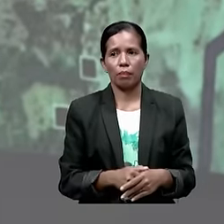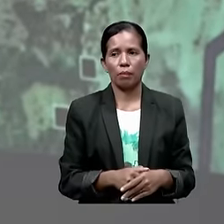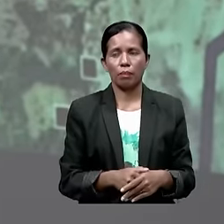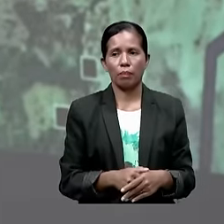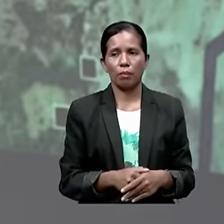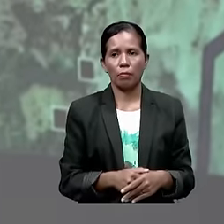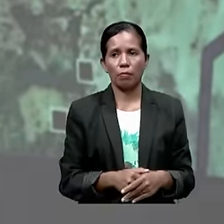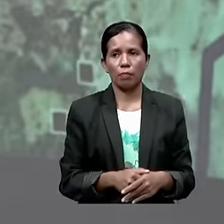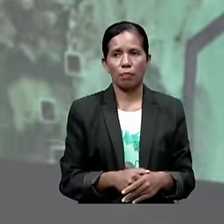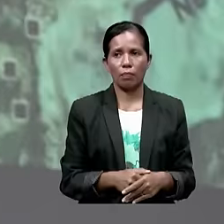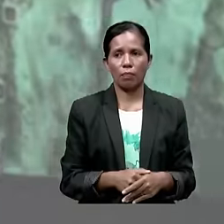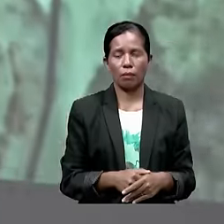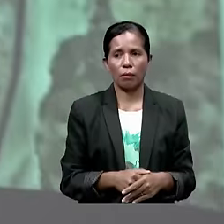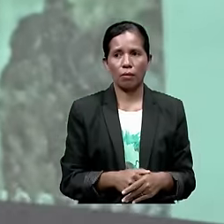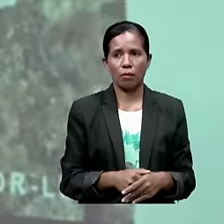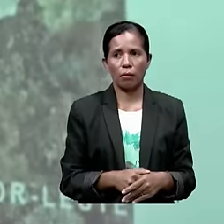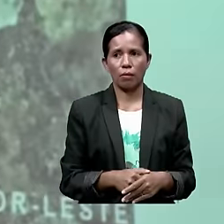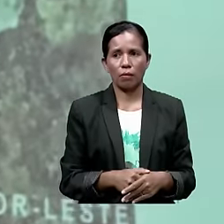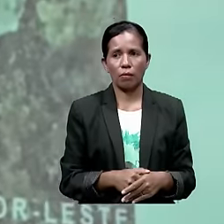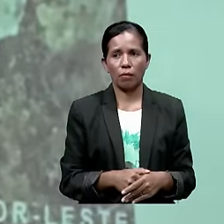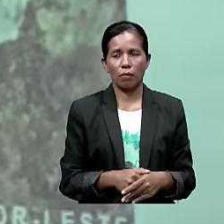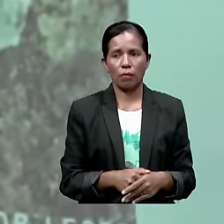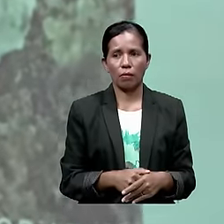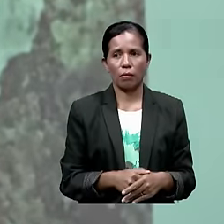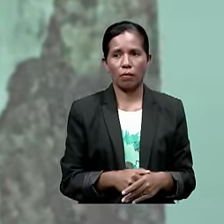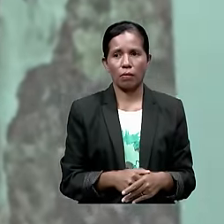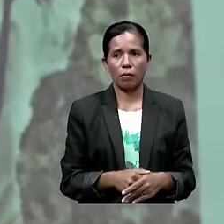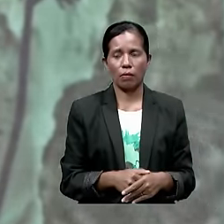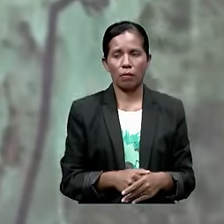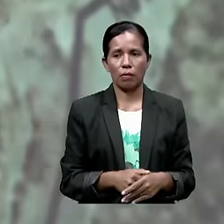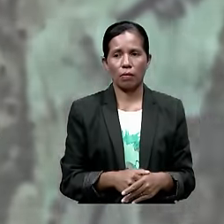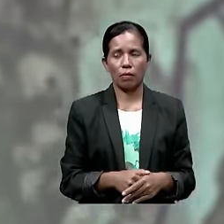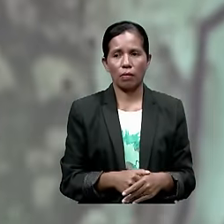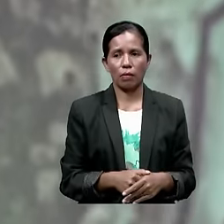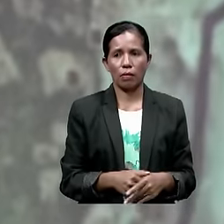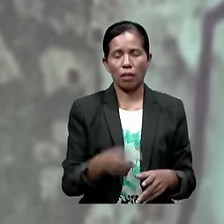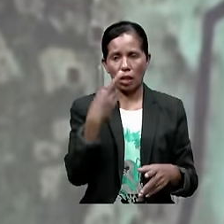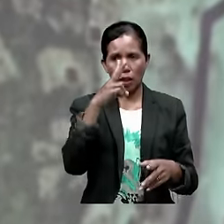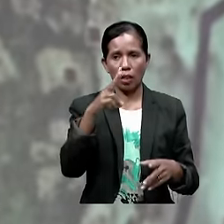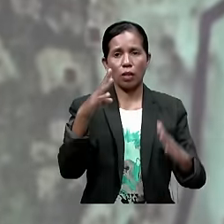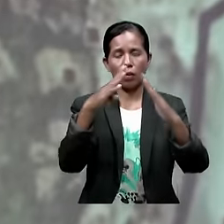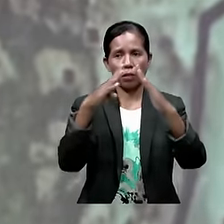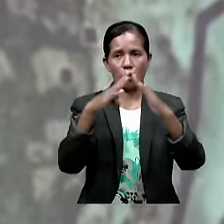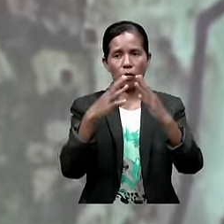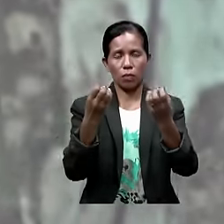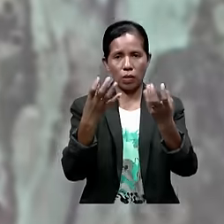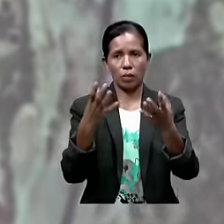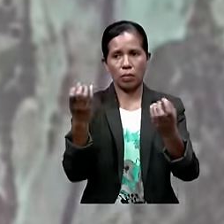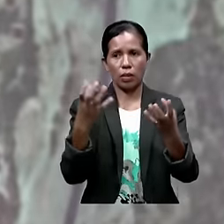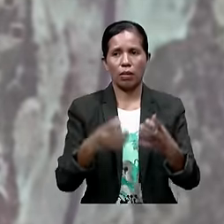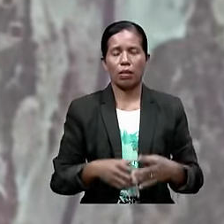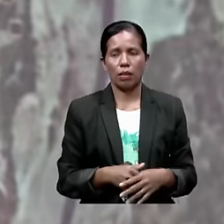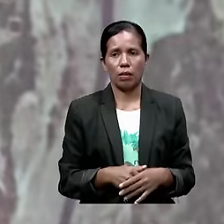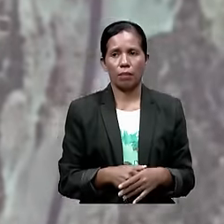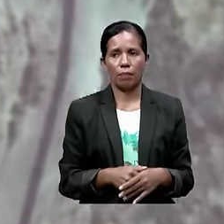Haki kembali. Haki kembali. Nenek, haki nenek. Hari kalah uma sih nene. Haki kita.